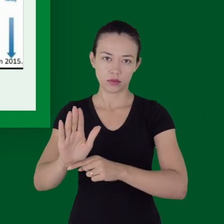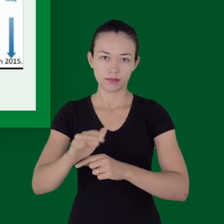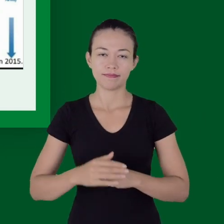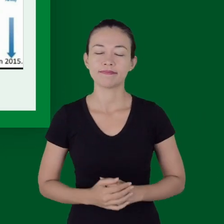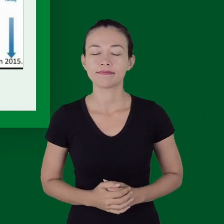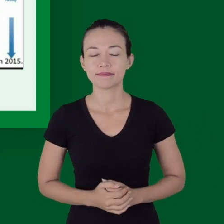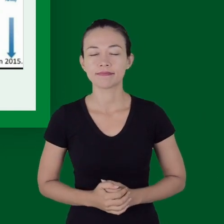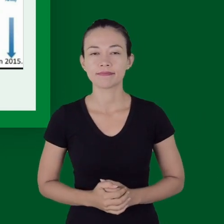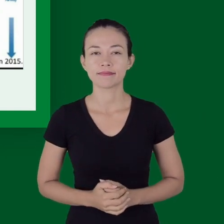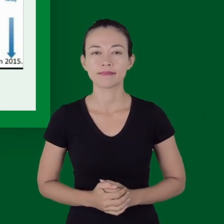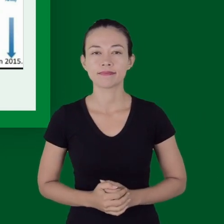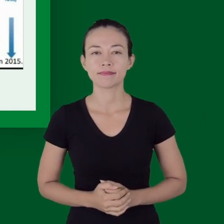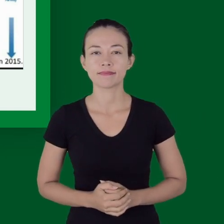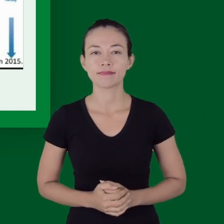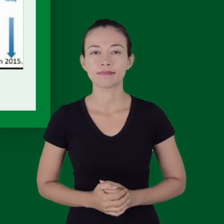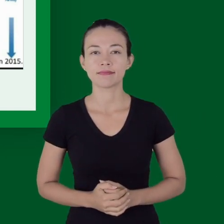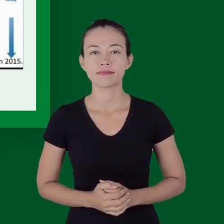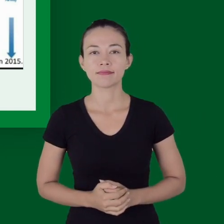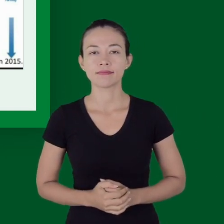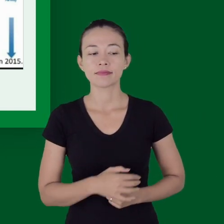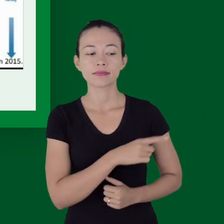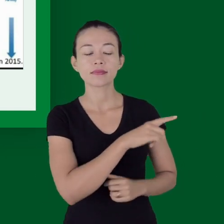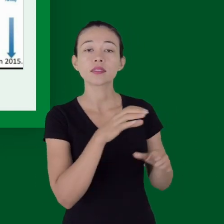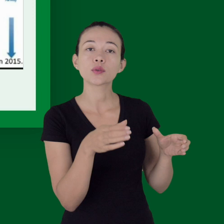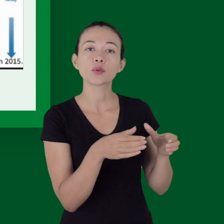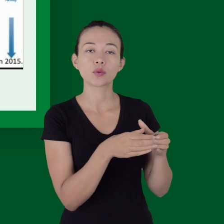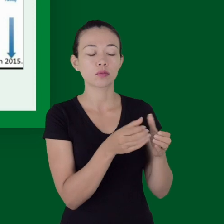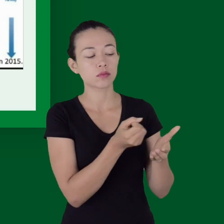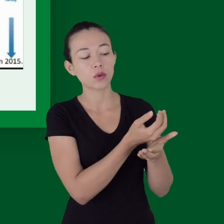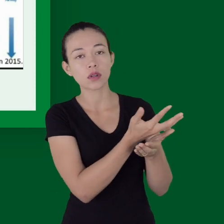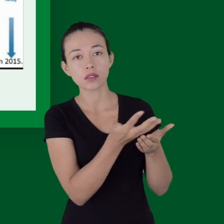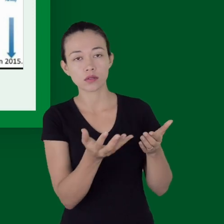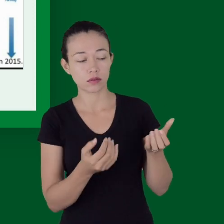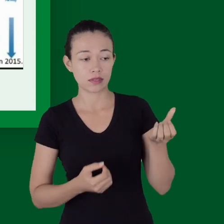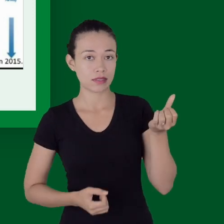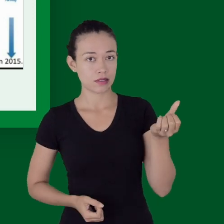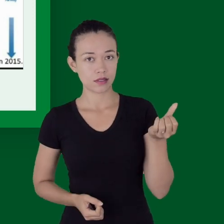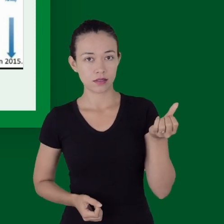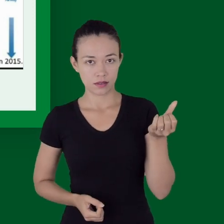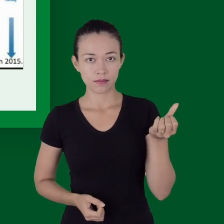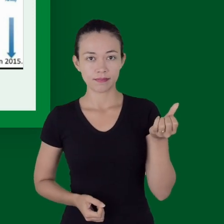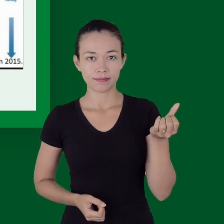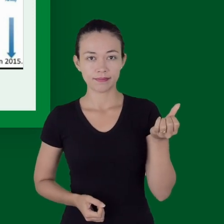ela idealmente vai ser composta por 6 membros,